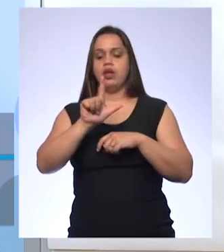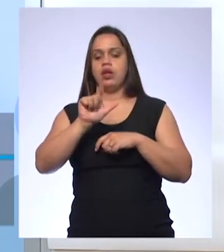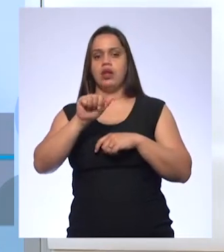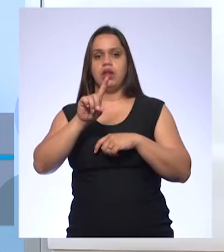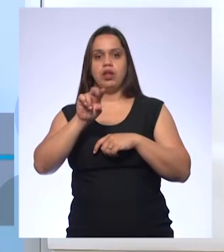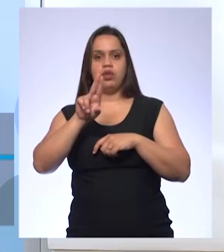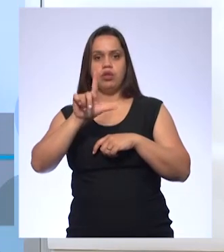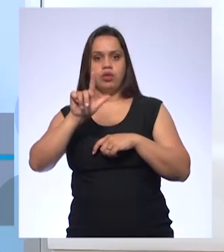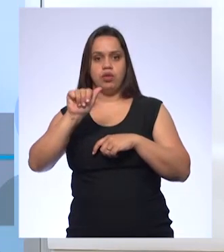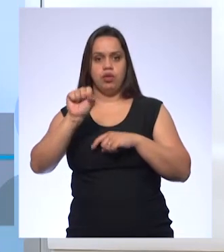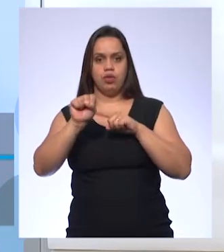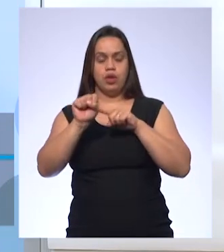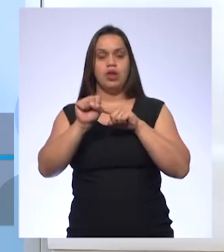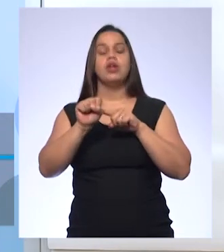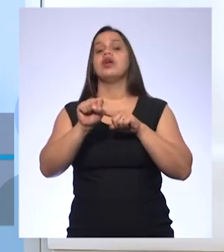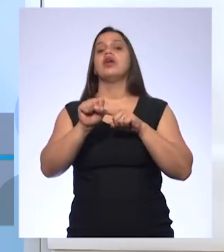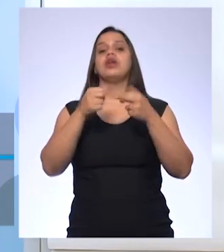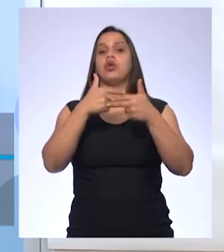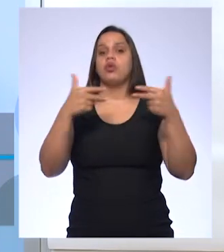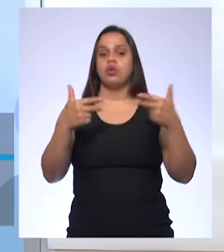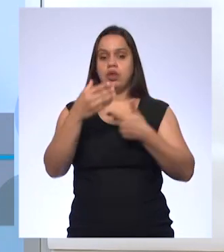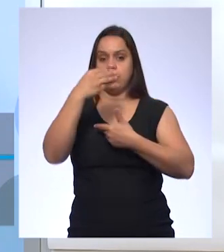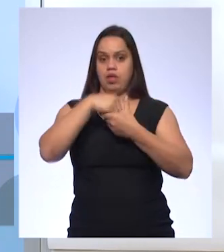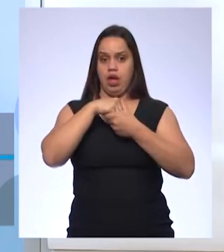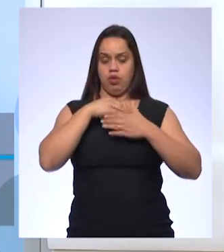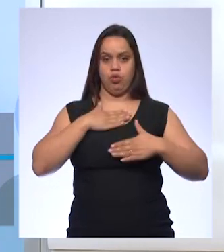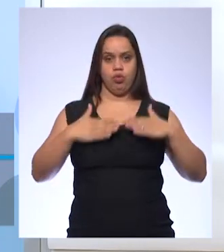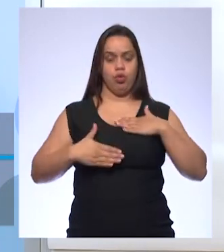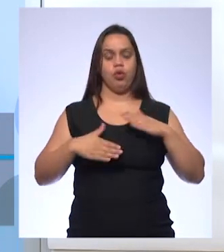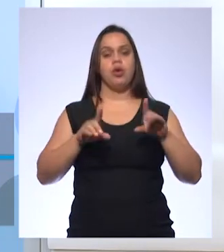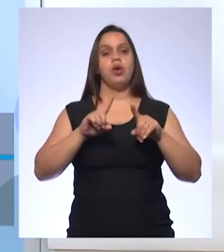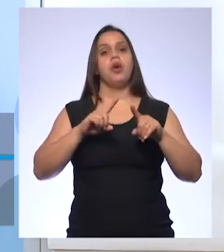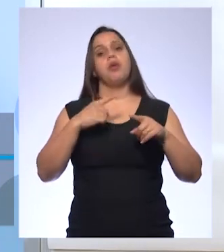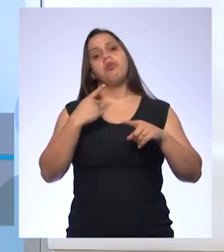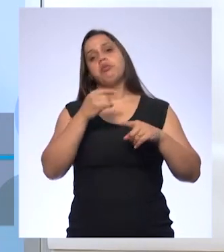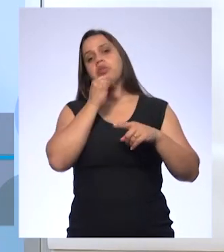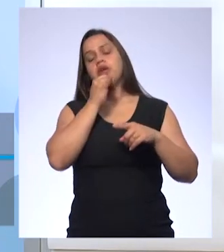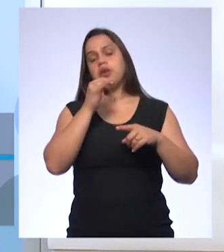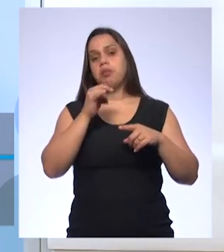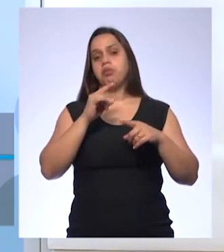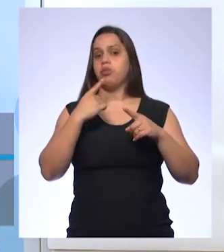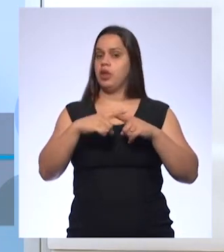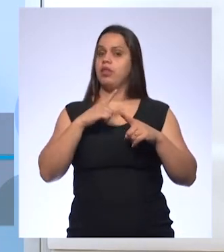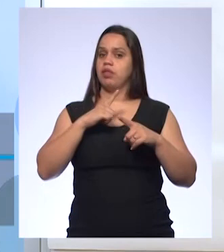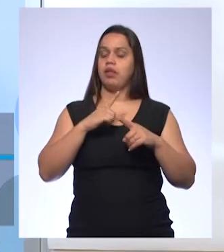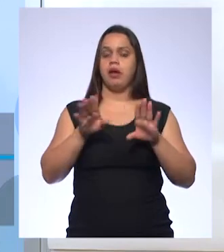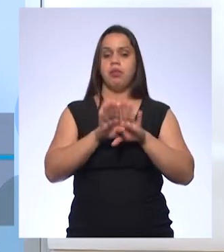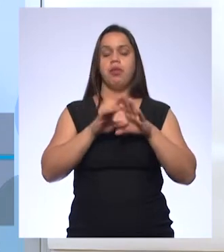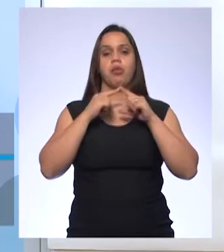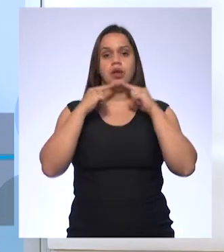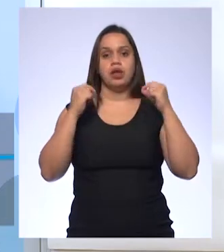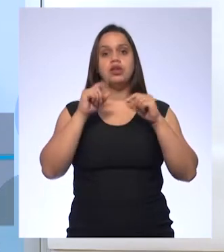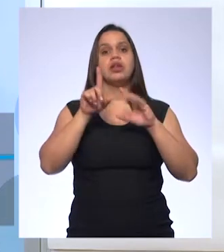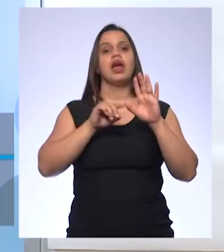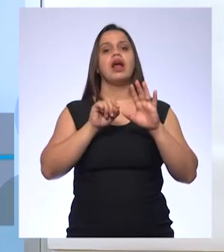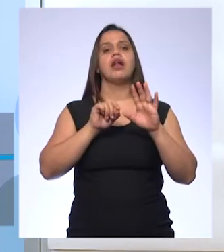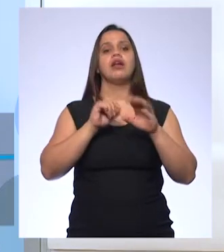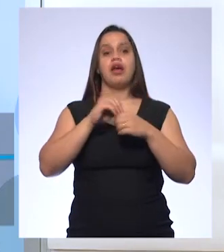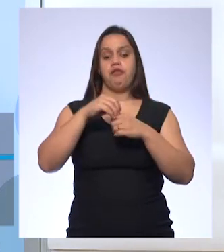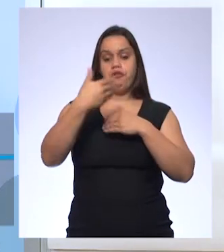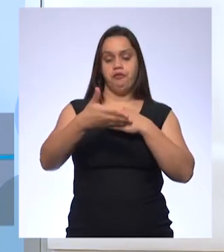tem glândulas que liberam para fora. Por exemplo, a glândula sudorípara libera o suor para fora do corpo, então ela é exócrina, tá